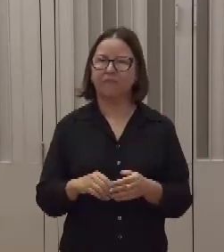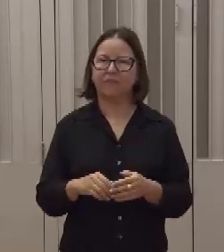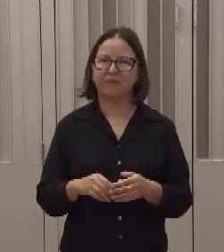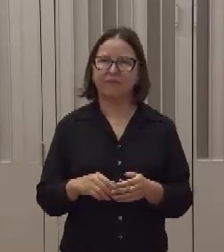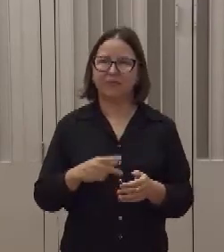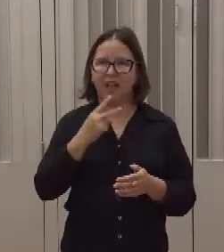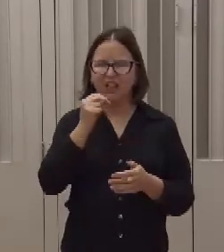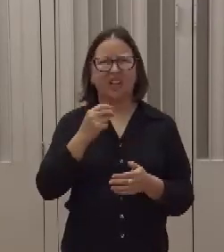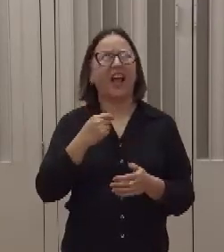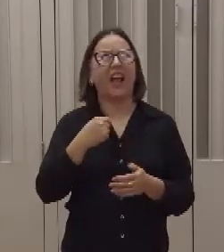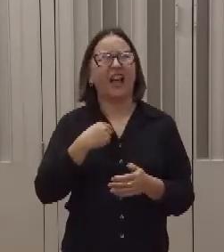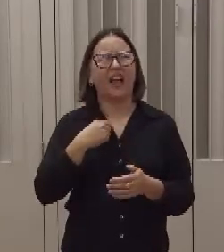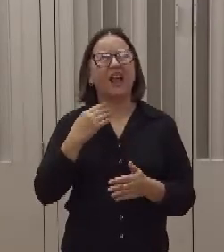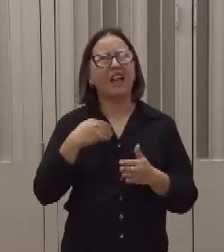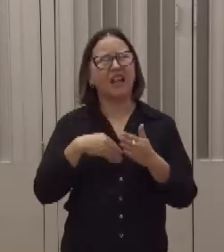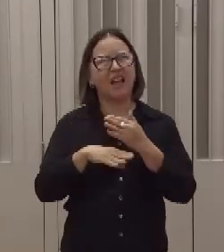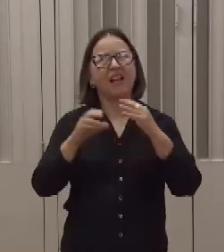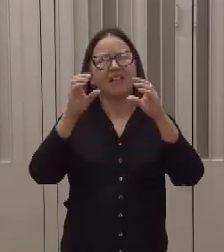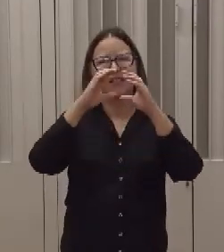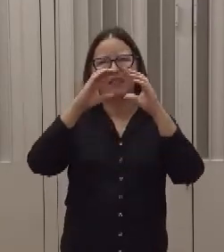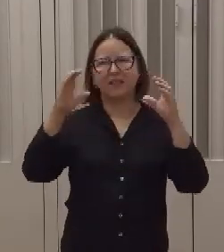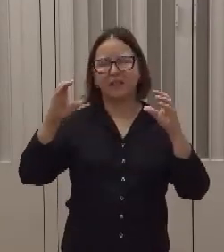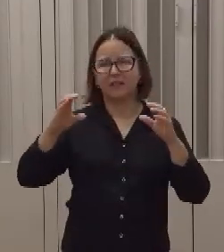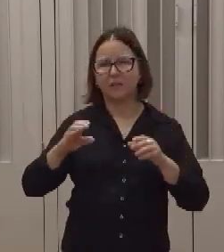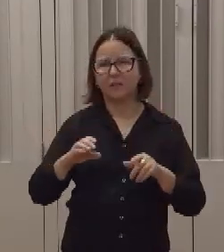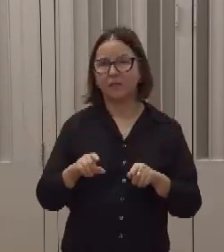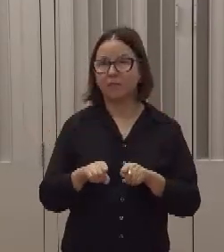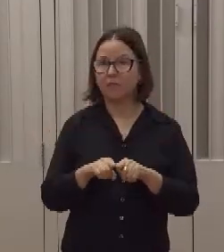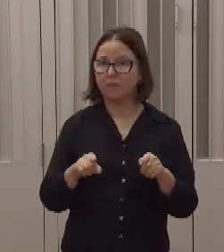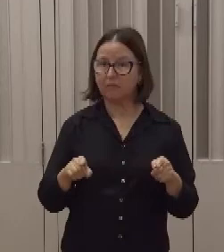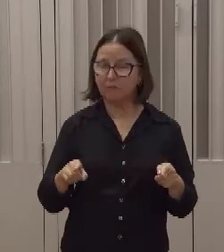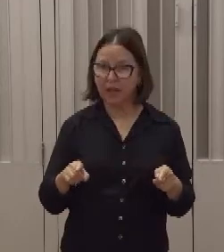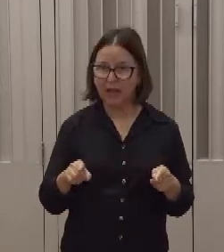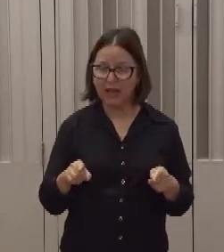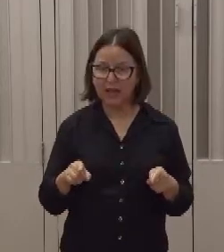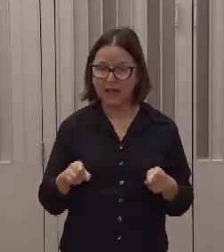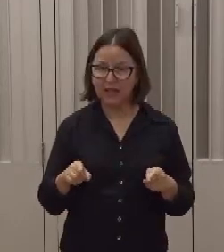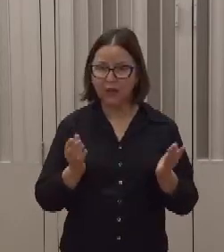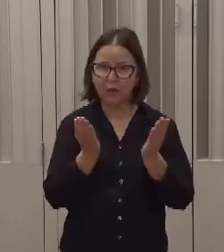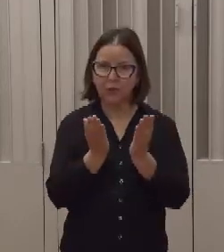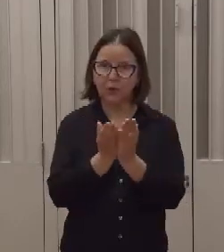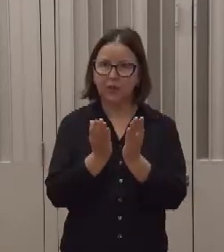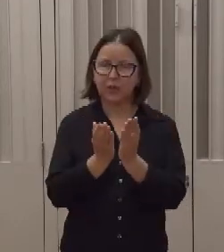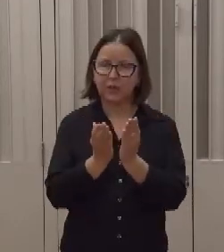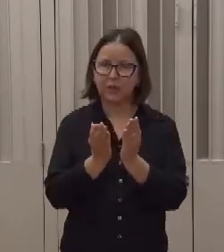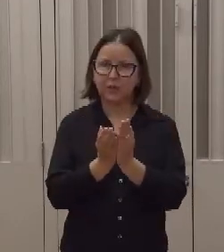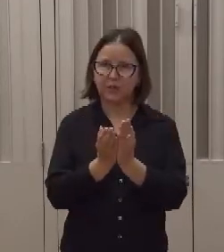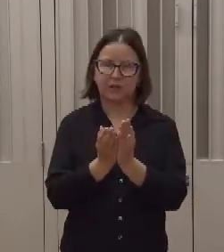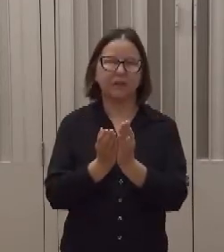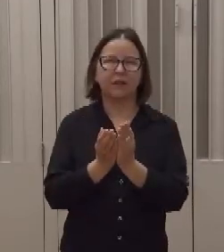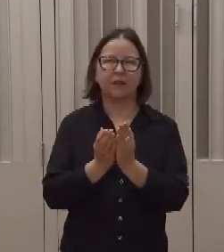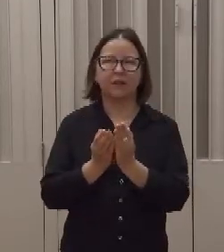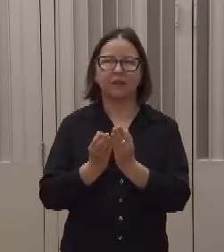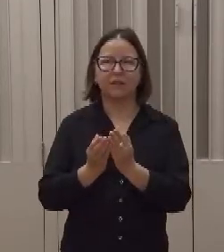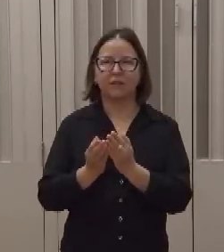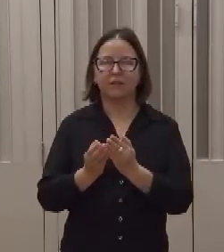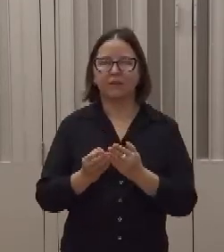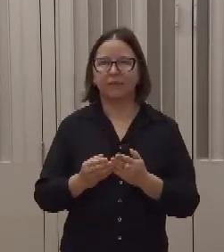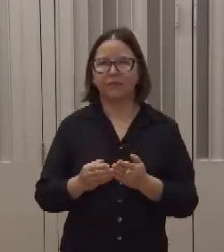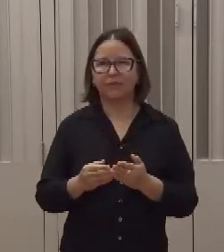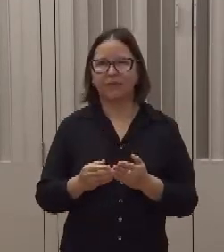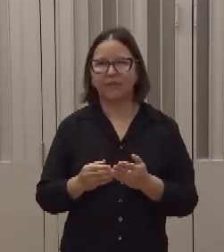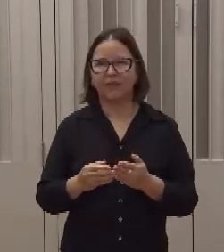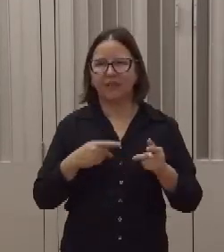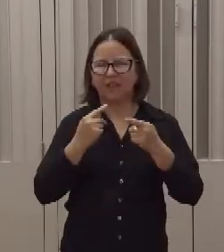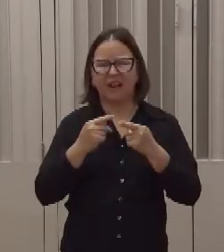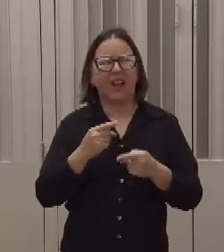É o que permite que o cristão que se adentrou nessa porta considere o pecado só uma vezinha, porque a carne é